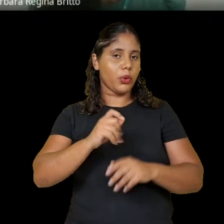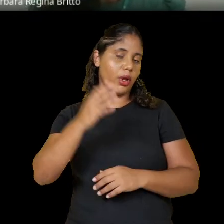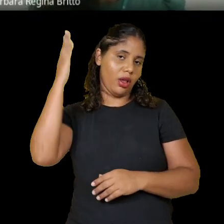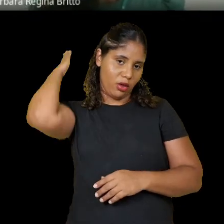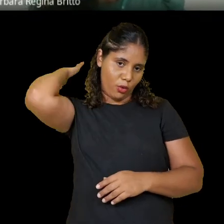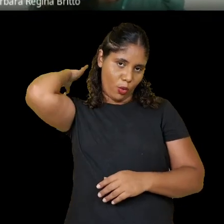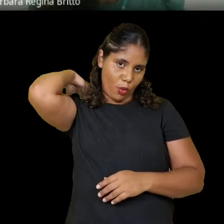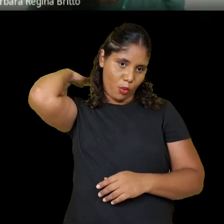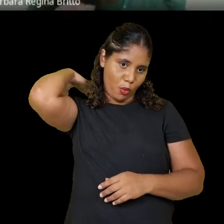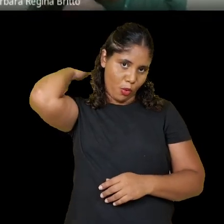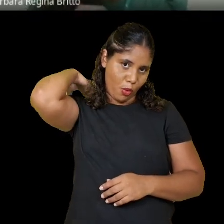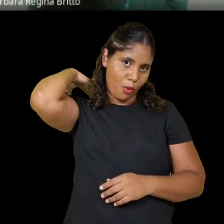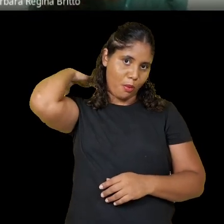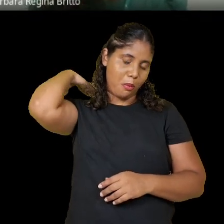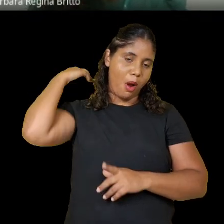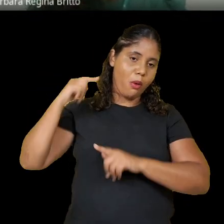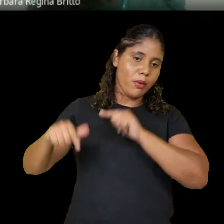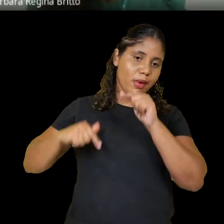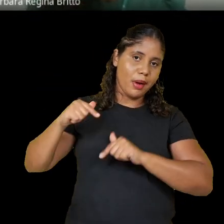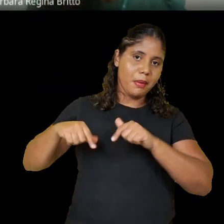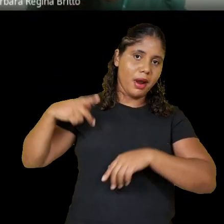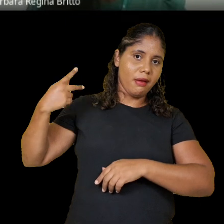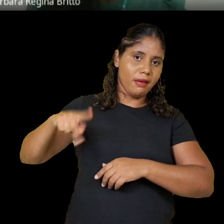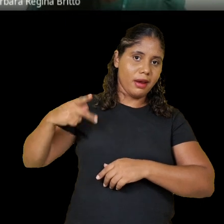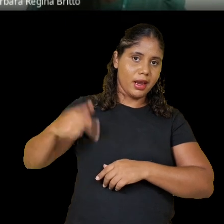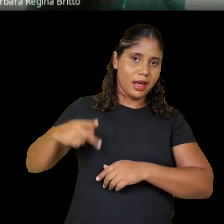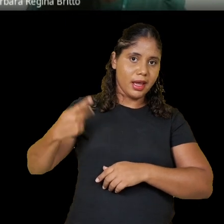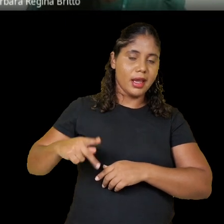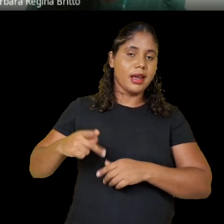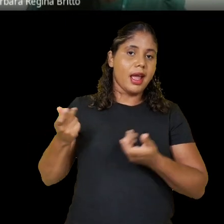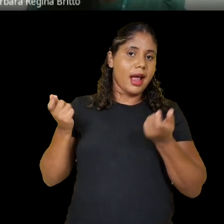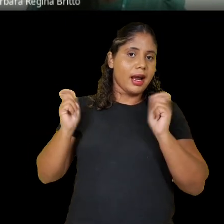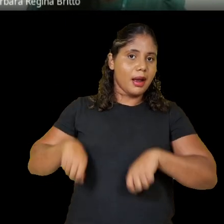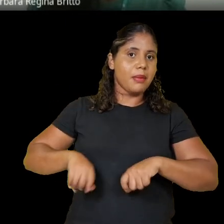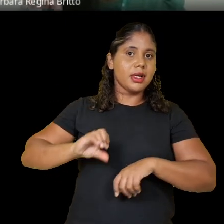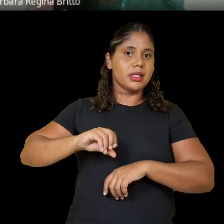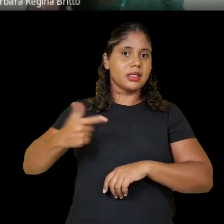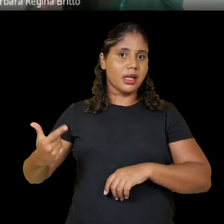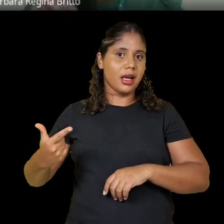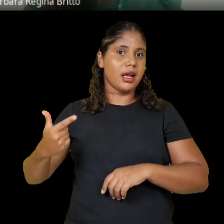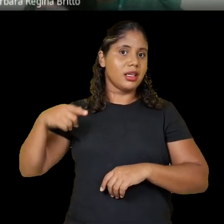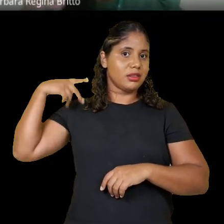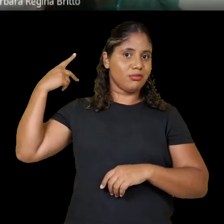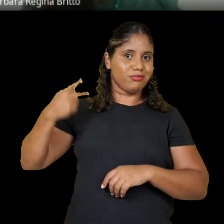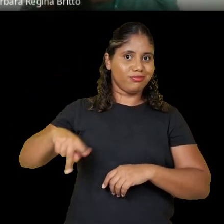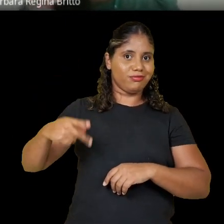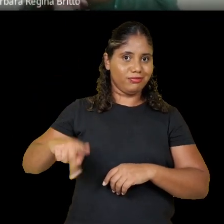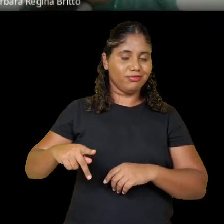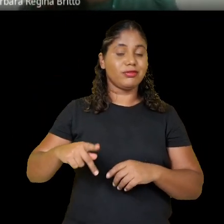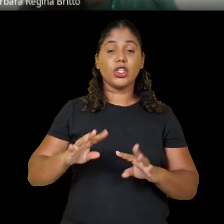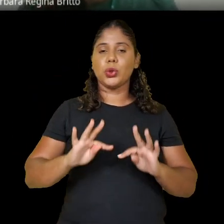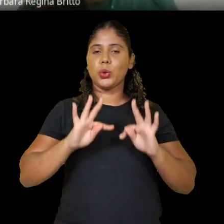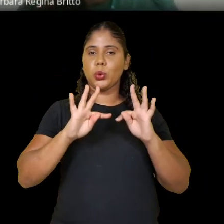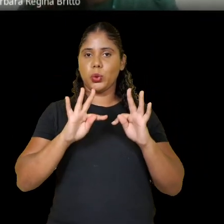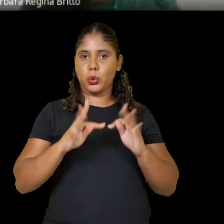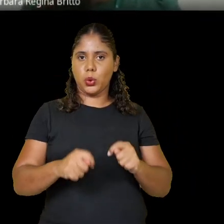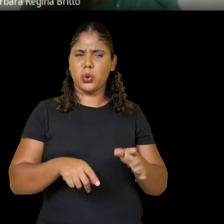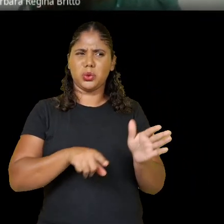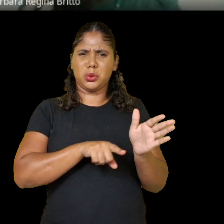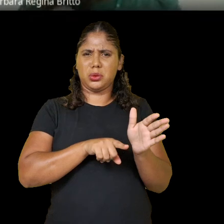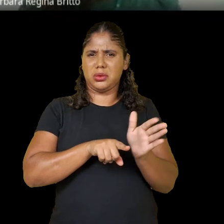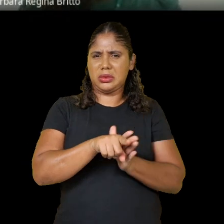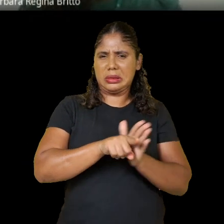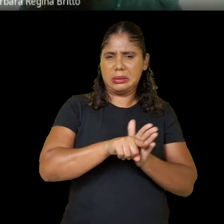capacidade residual e o volume residual do pulmão. Não todas, mas algumas